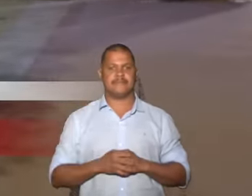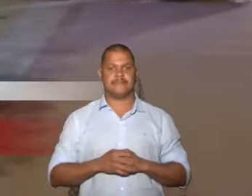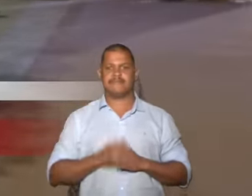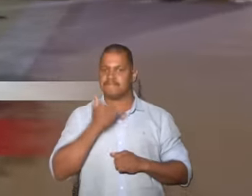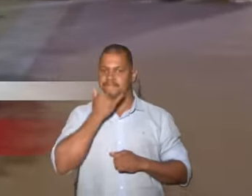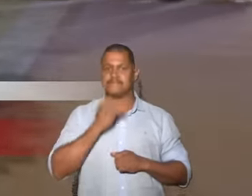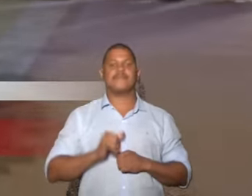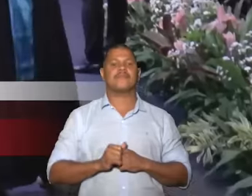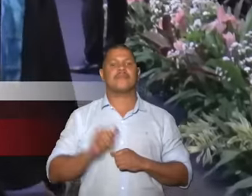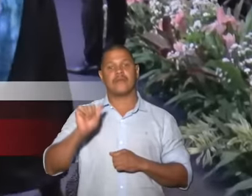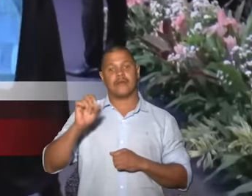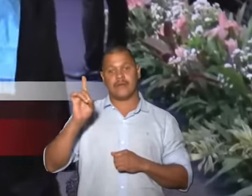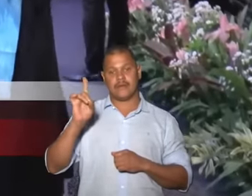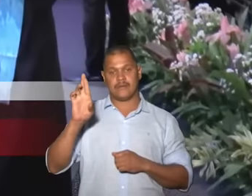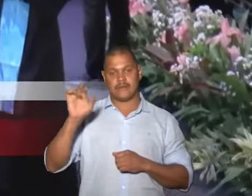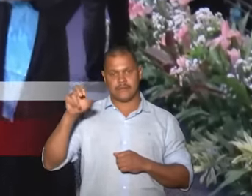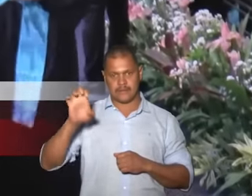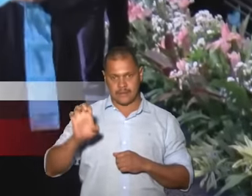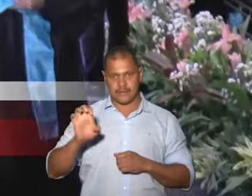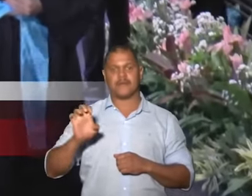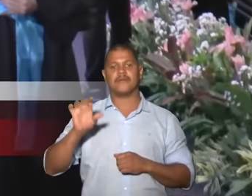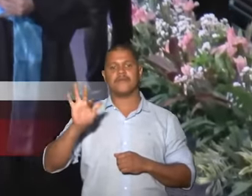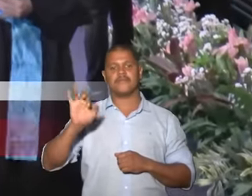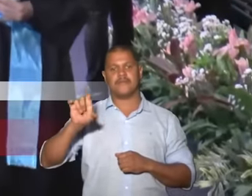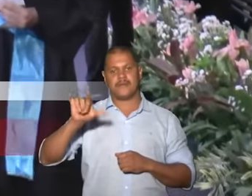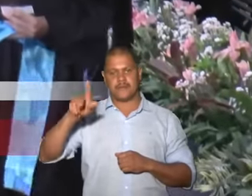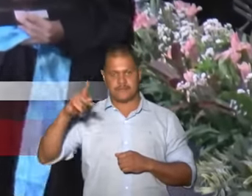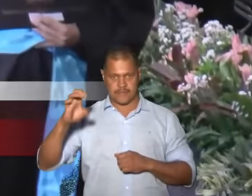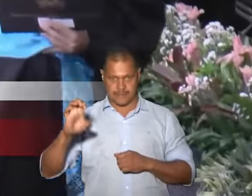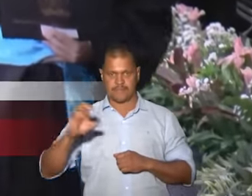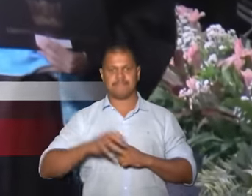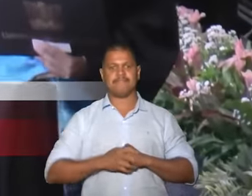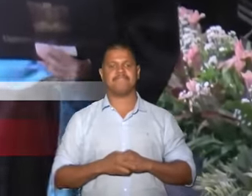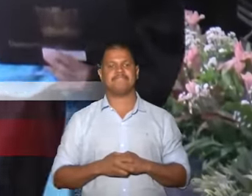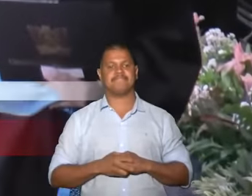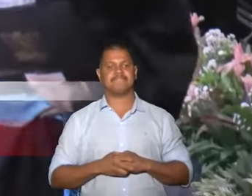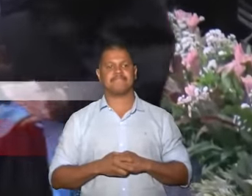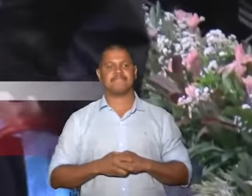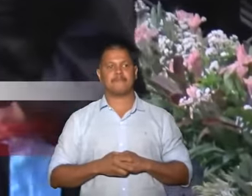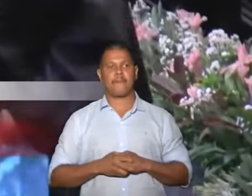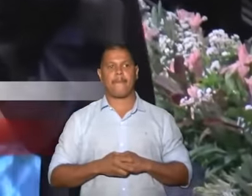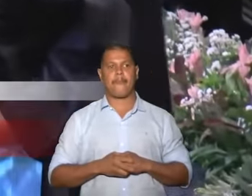André Felipe Ferreira Gomes.